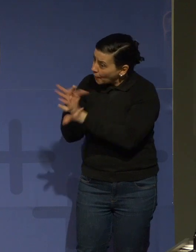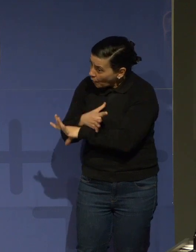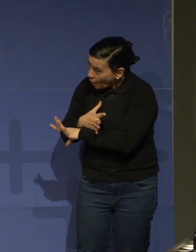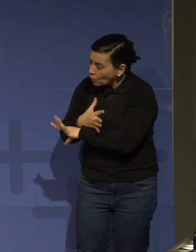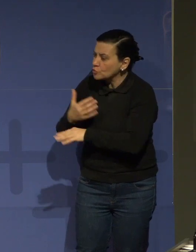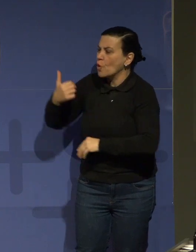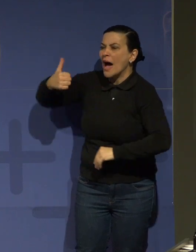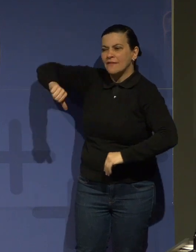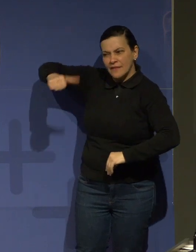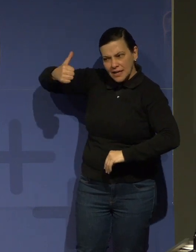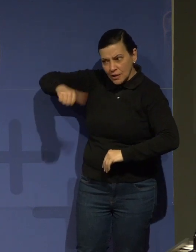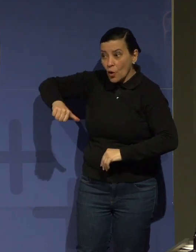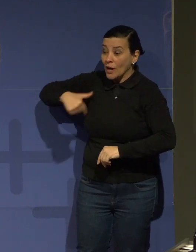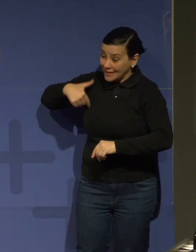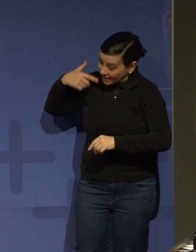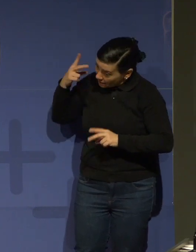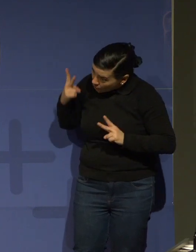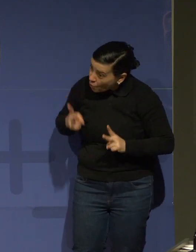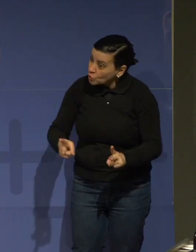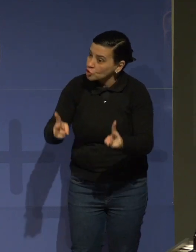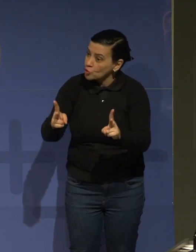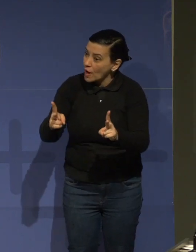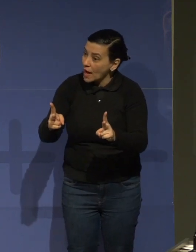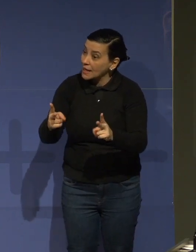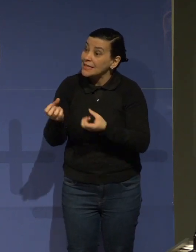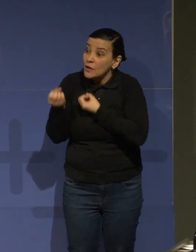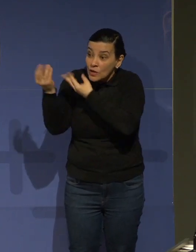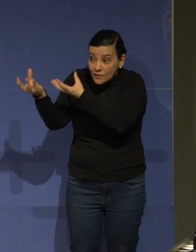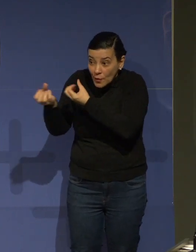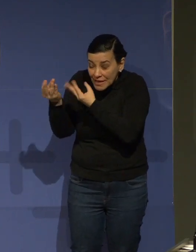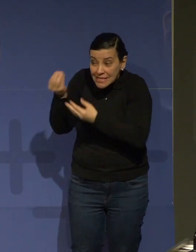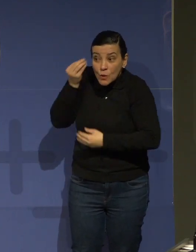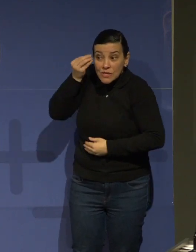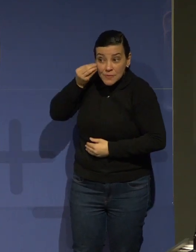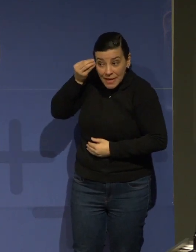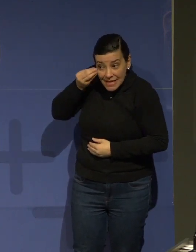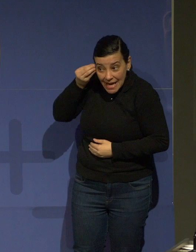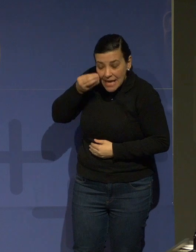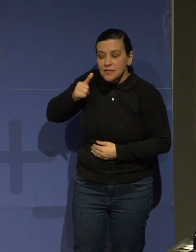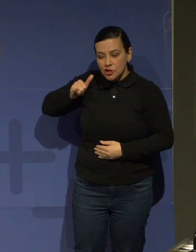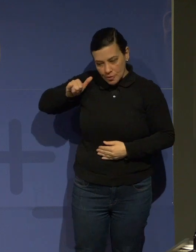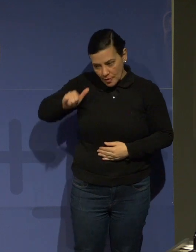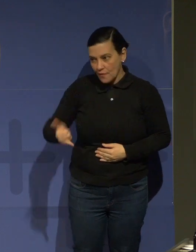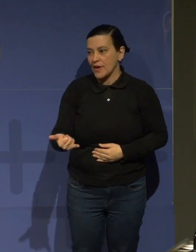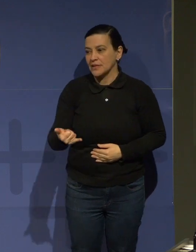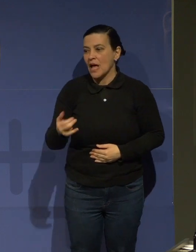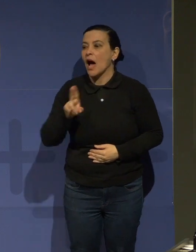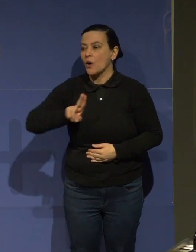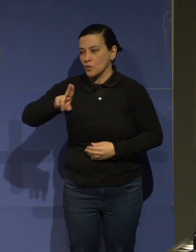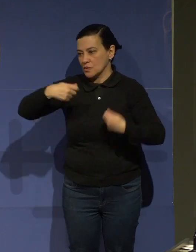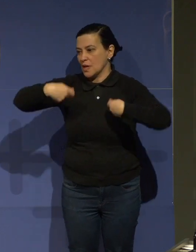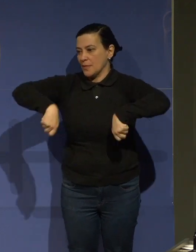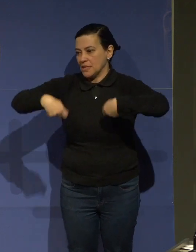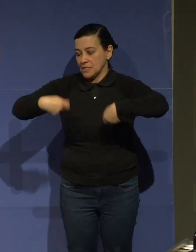reaproveitar desse tipo de experiência e conteúdo. Por fim,